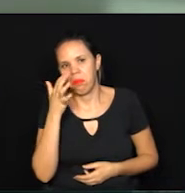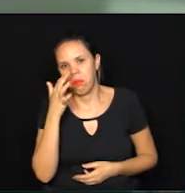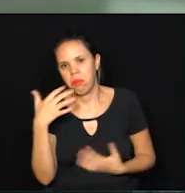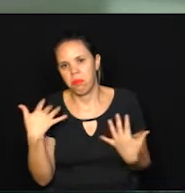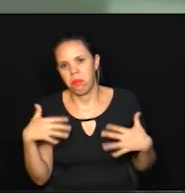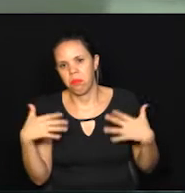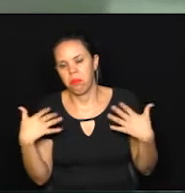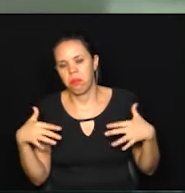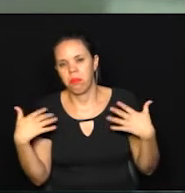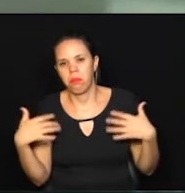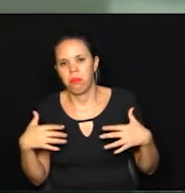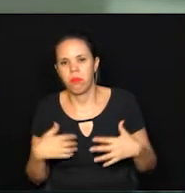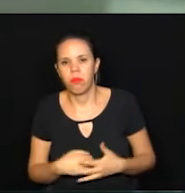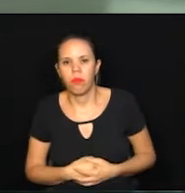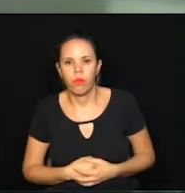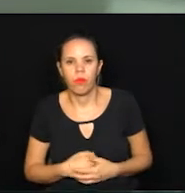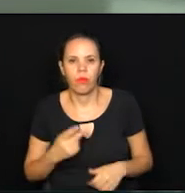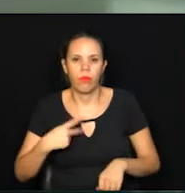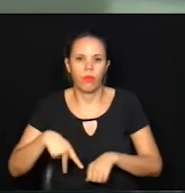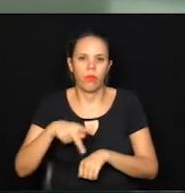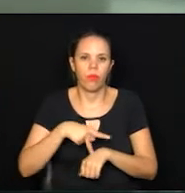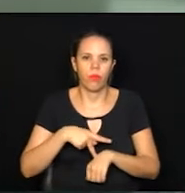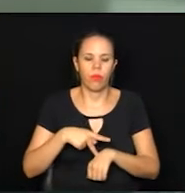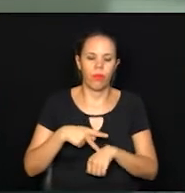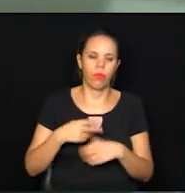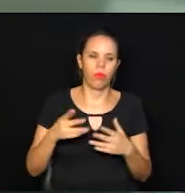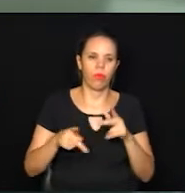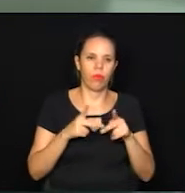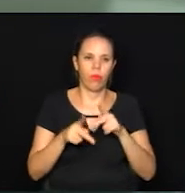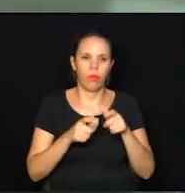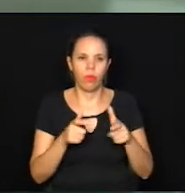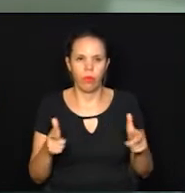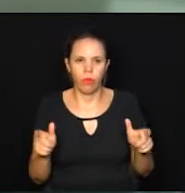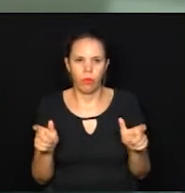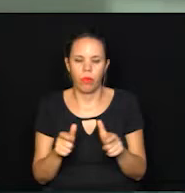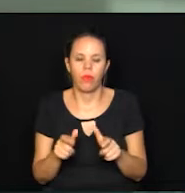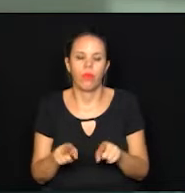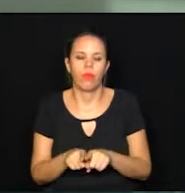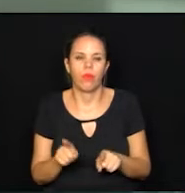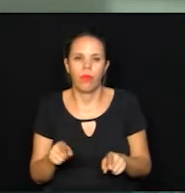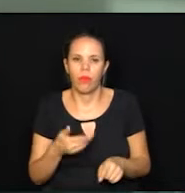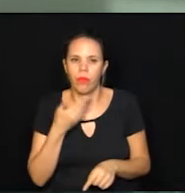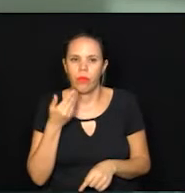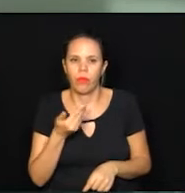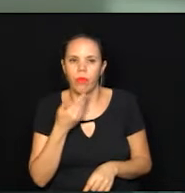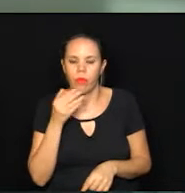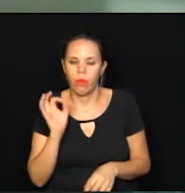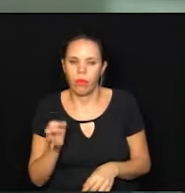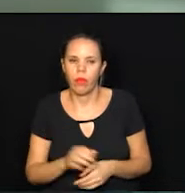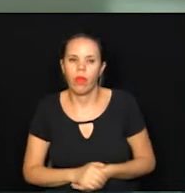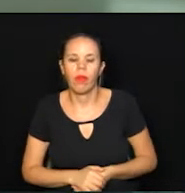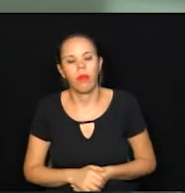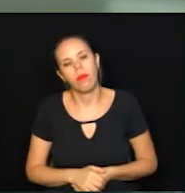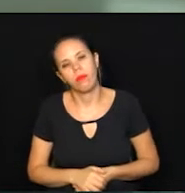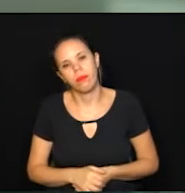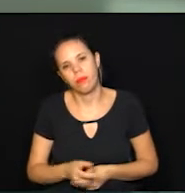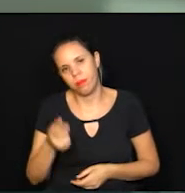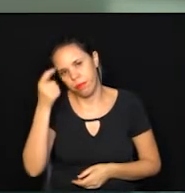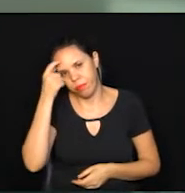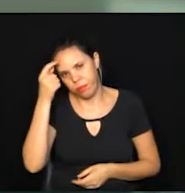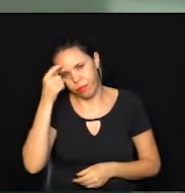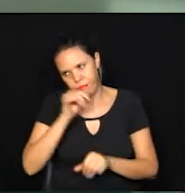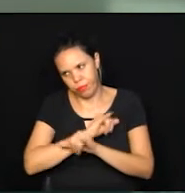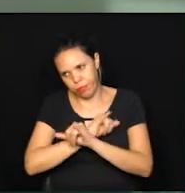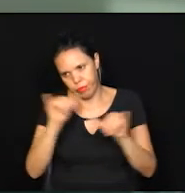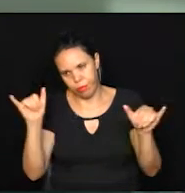impressionante, com um país com uma população bem menor, isso facilita com certeza, mas a